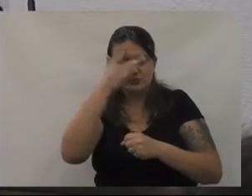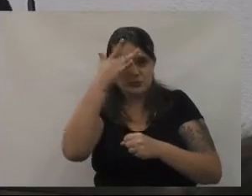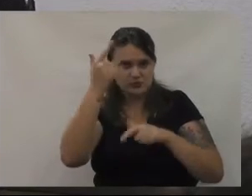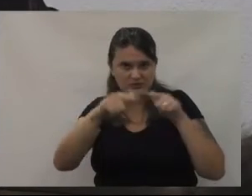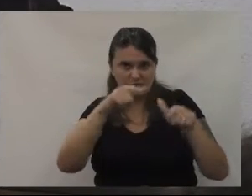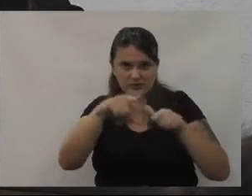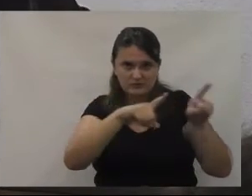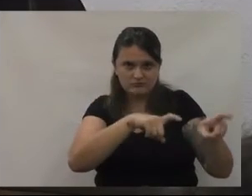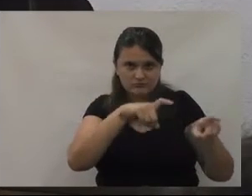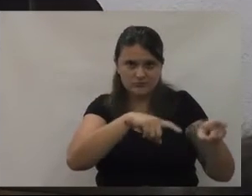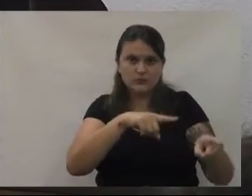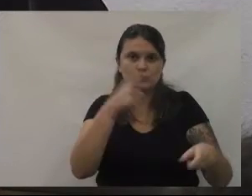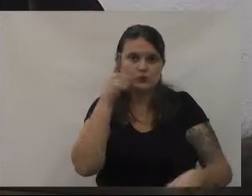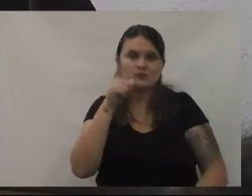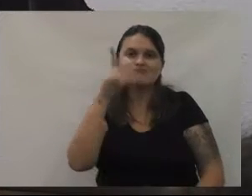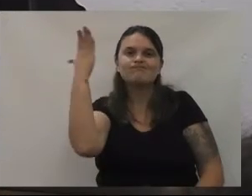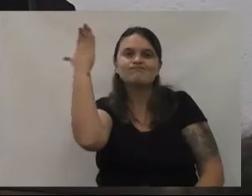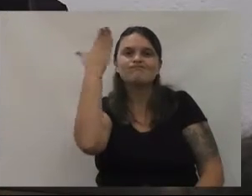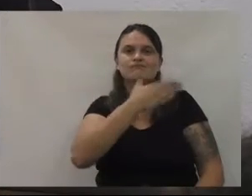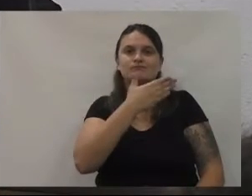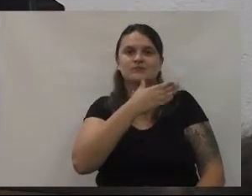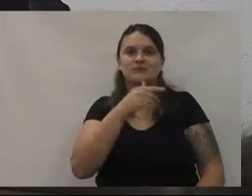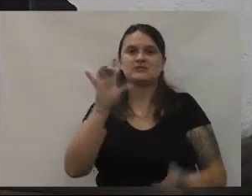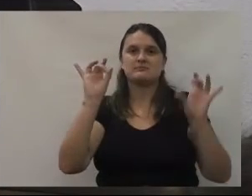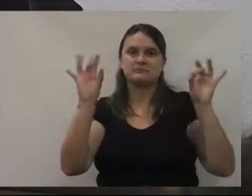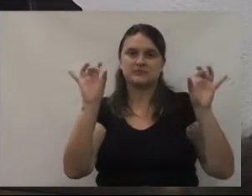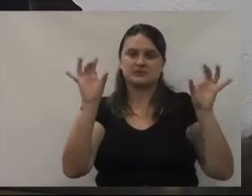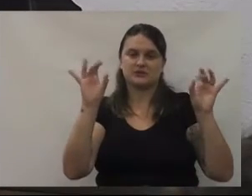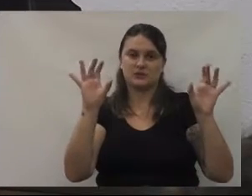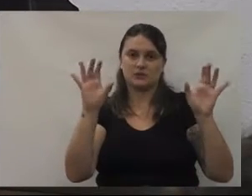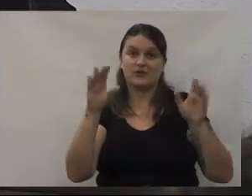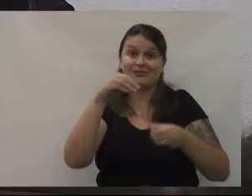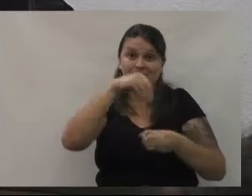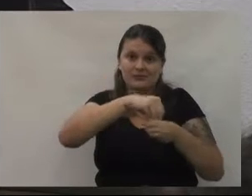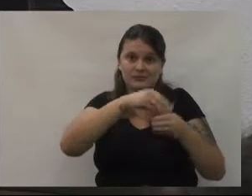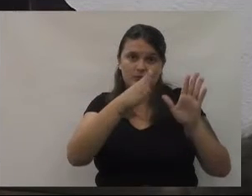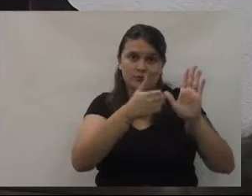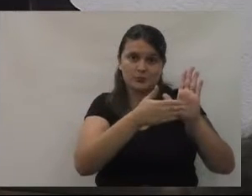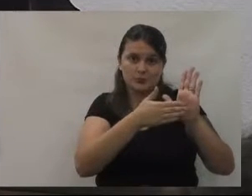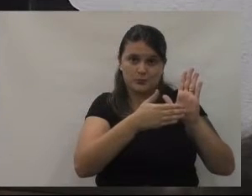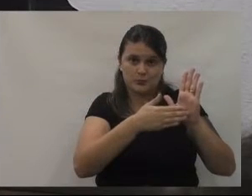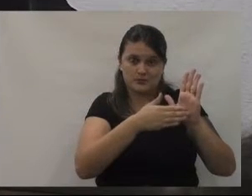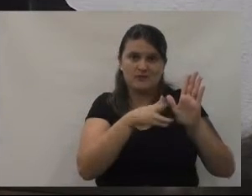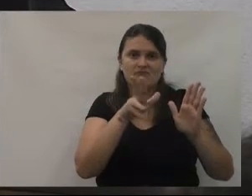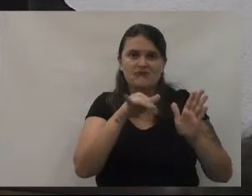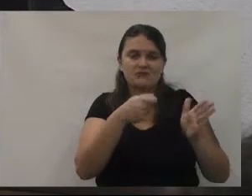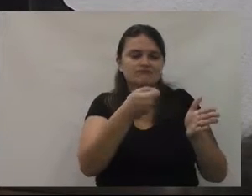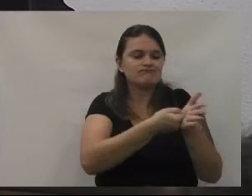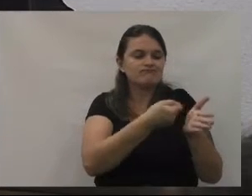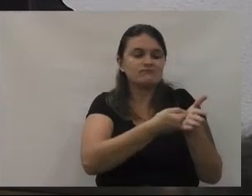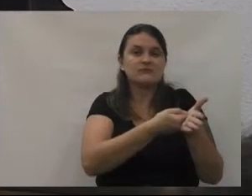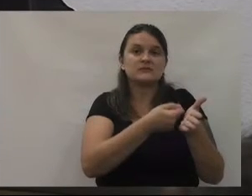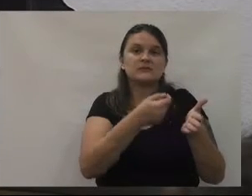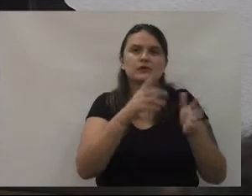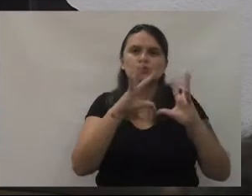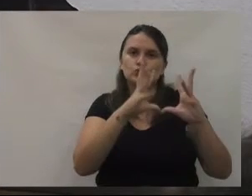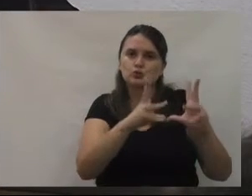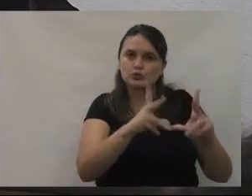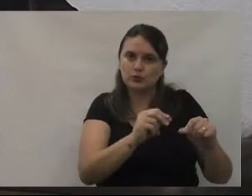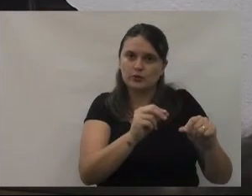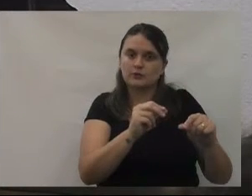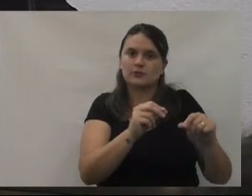ele consegue comprovar a qualidade segurada especial. Na proposta, ele vai exigir que praticamente